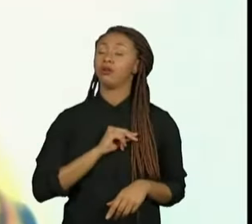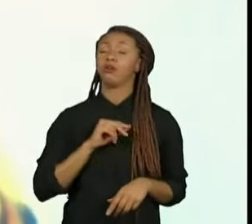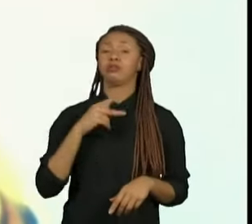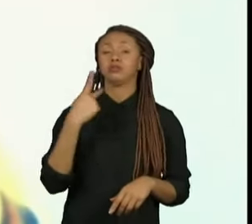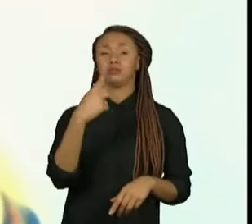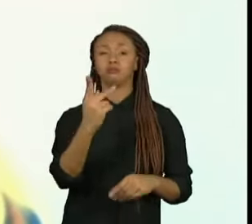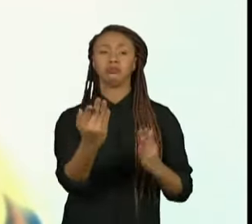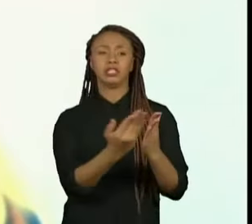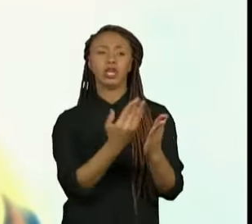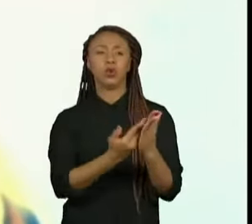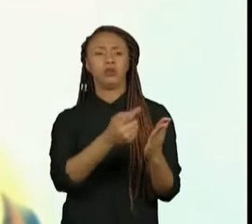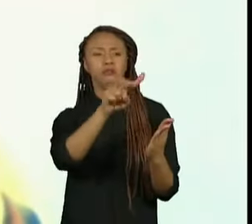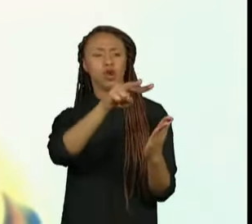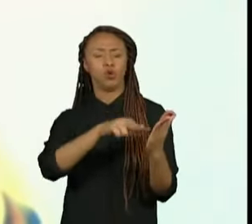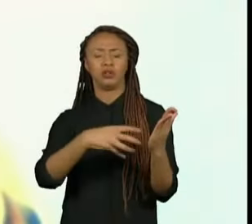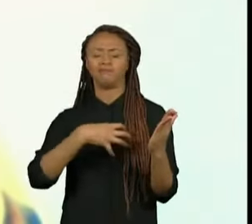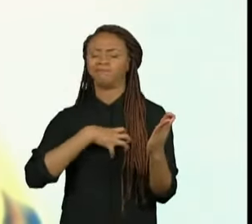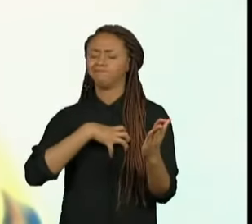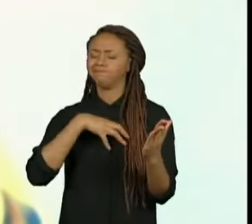li determinados textos,